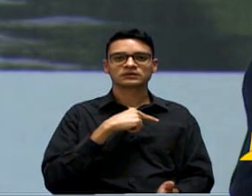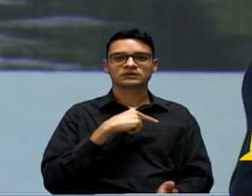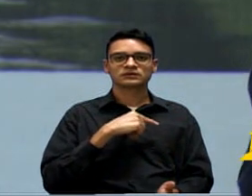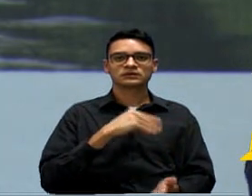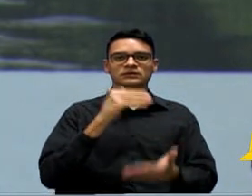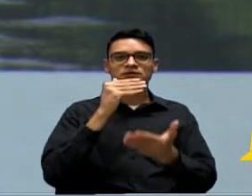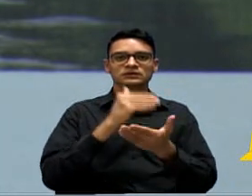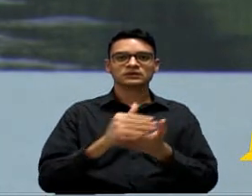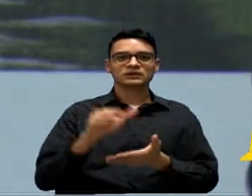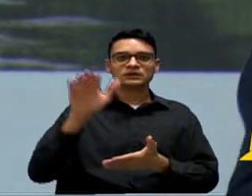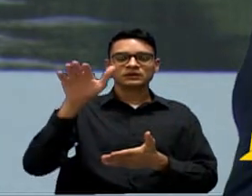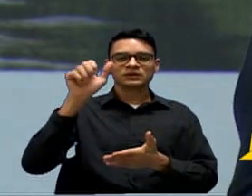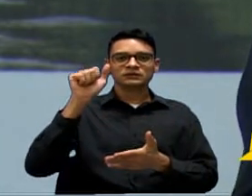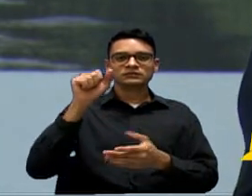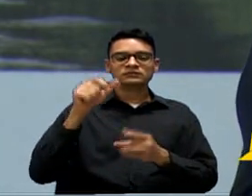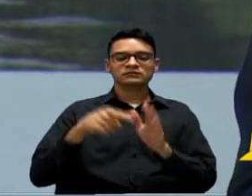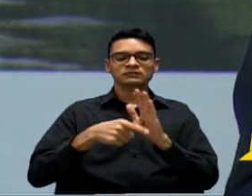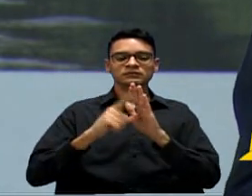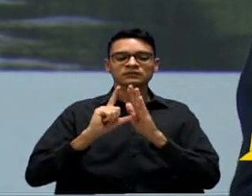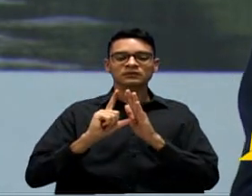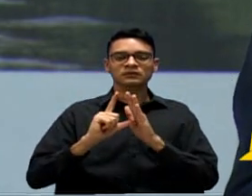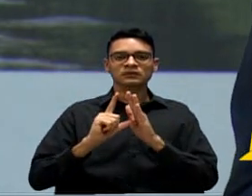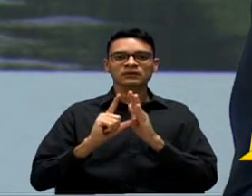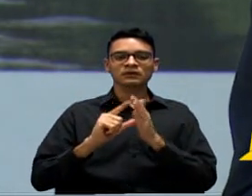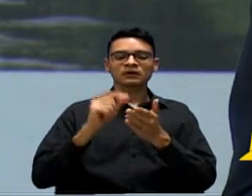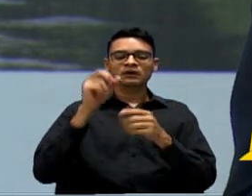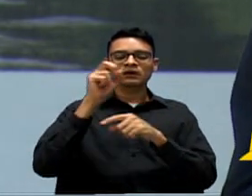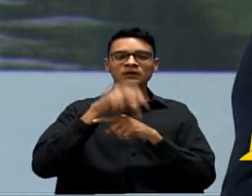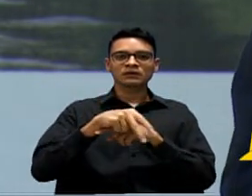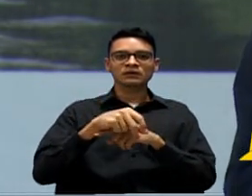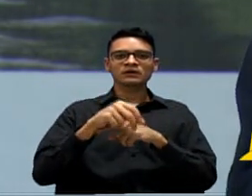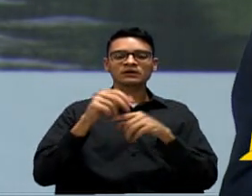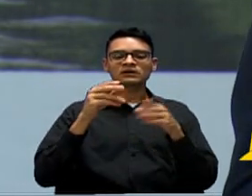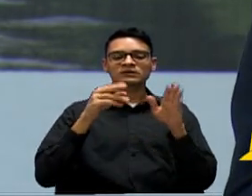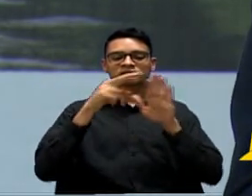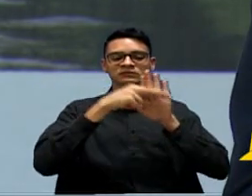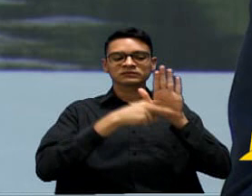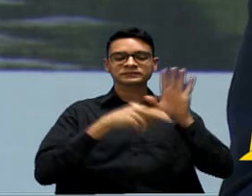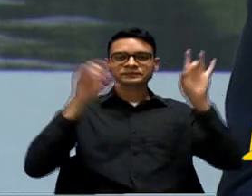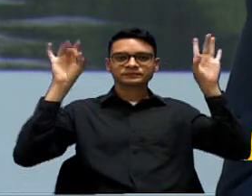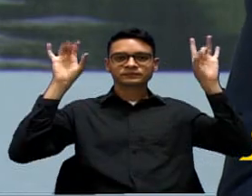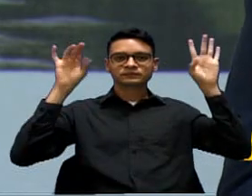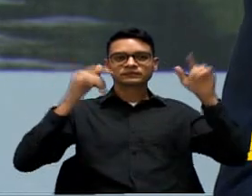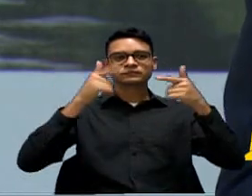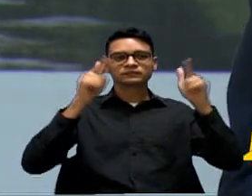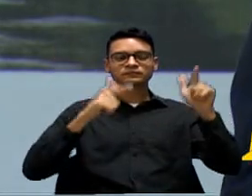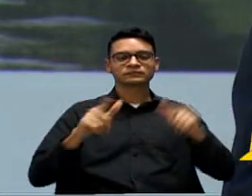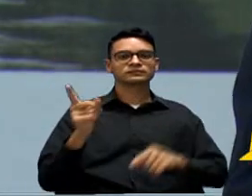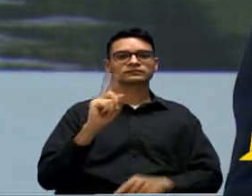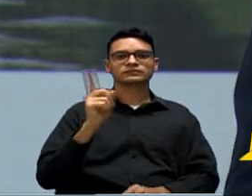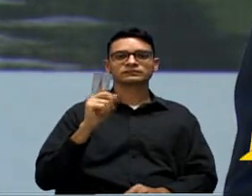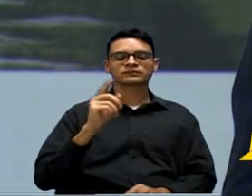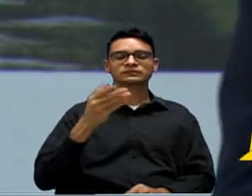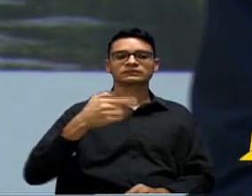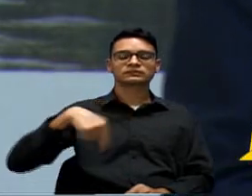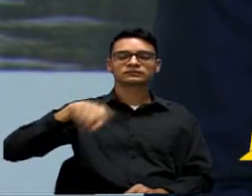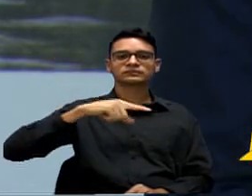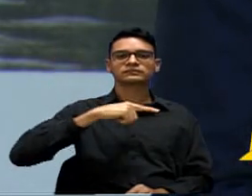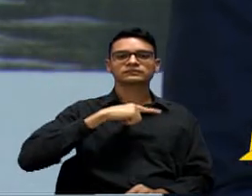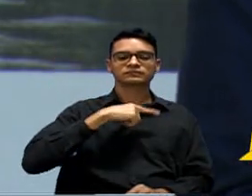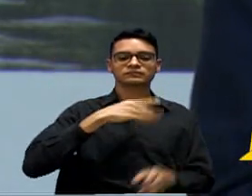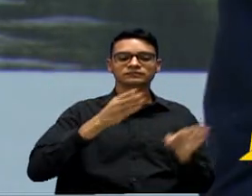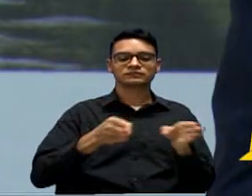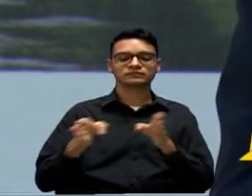possam ser chamados antes que seja implantado esse regime especial, os demais não. E nós temos muitos servidores de